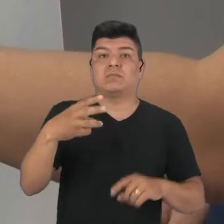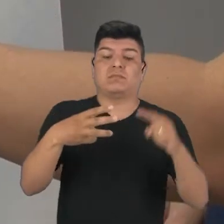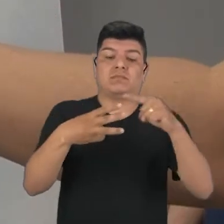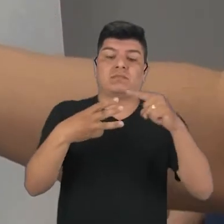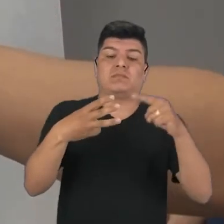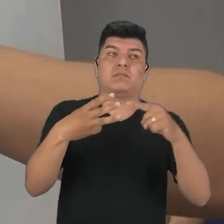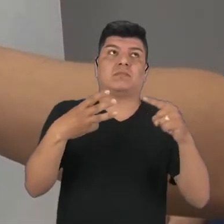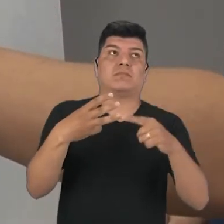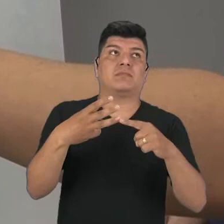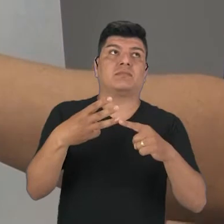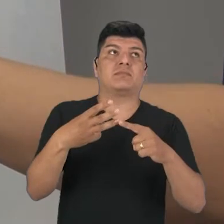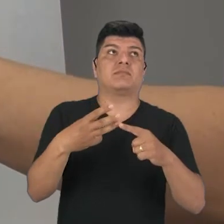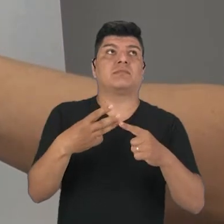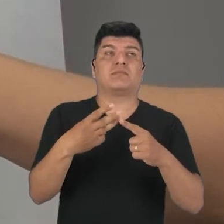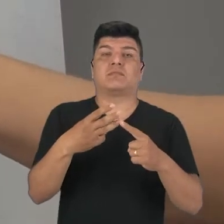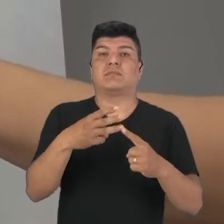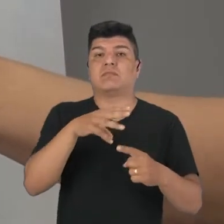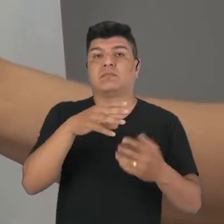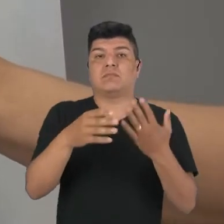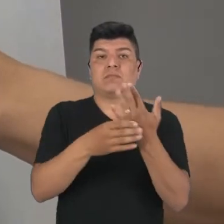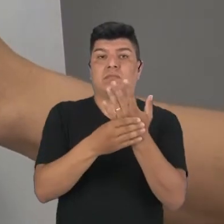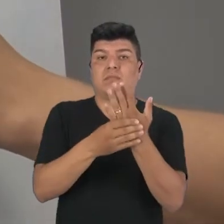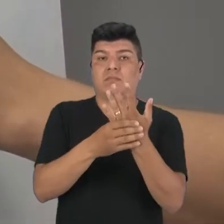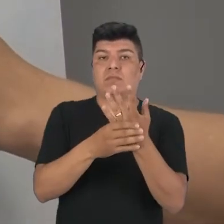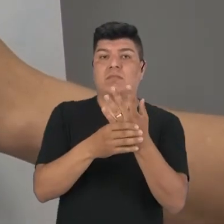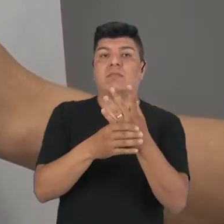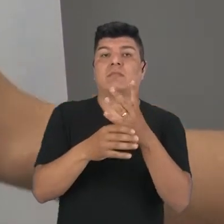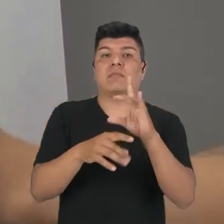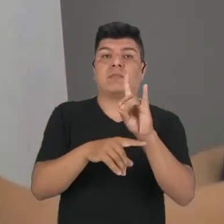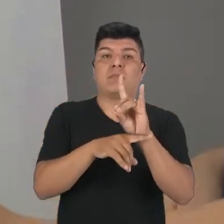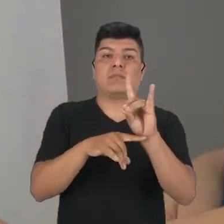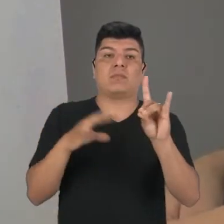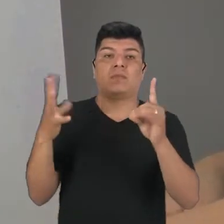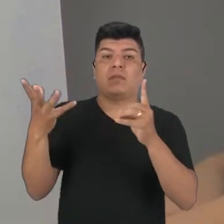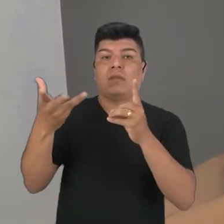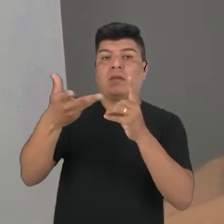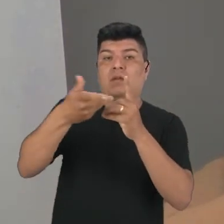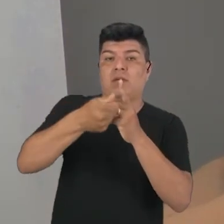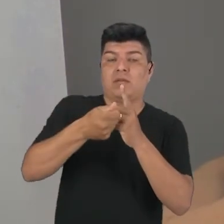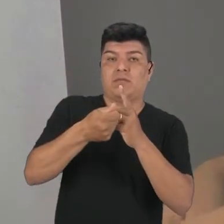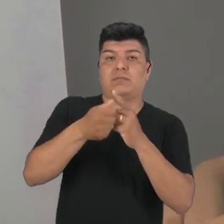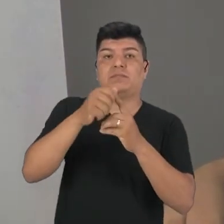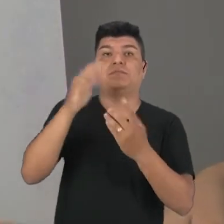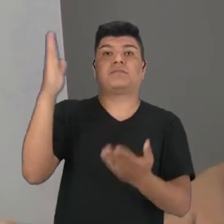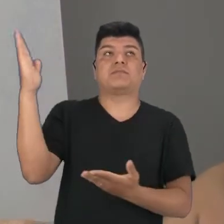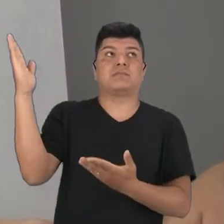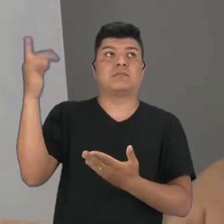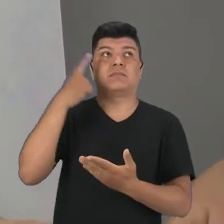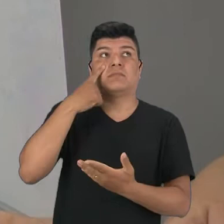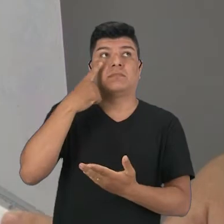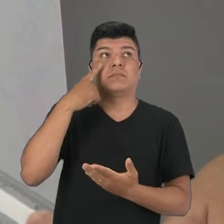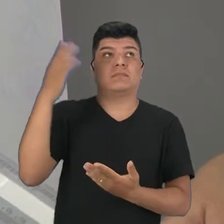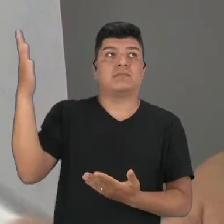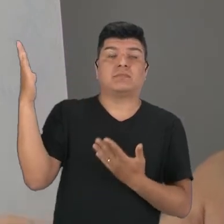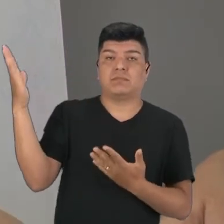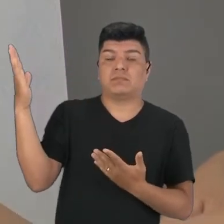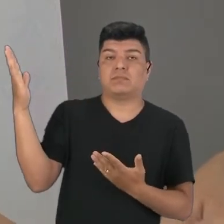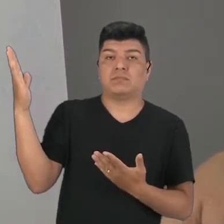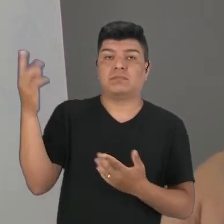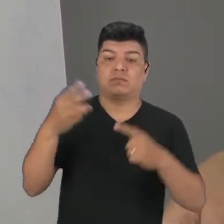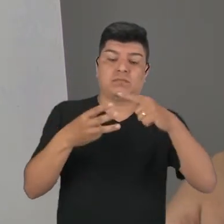a gente vai separar eles carnívoros herbívoros e Unidos as colunas são essas daqui que a gente tá vendo